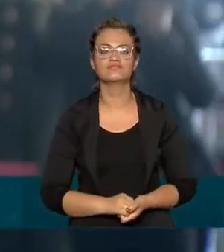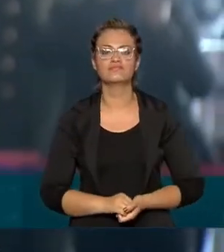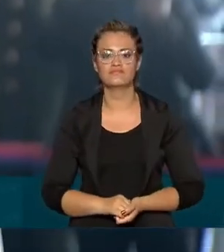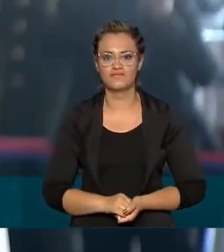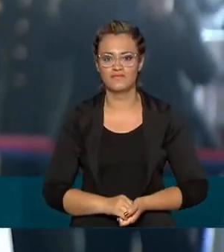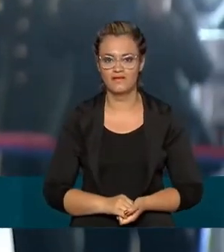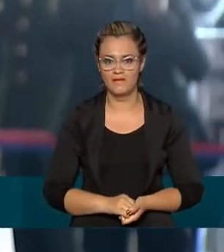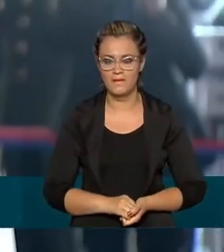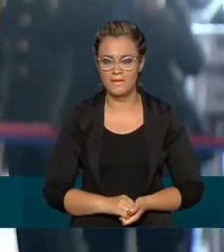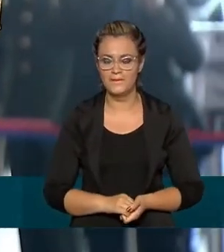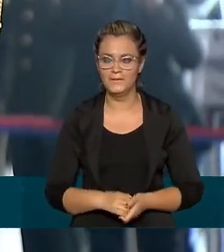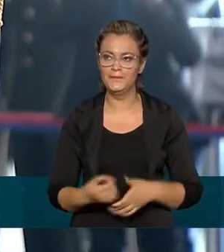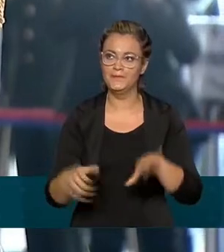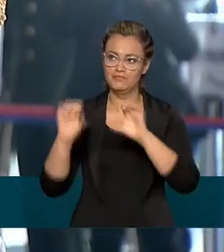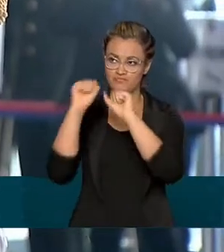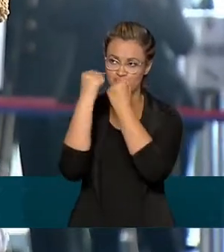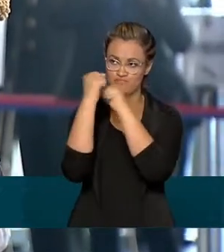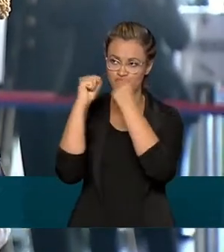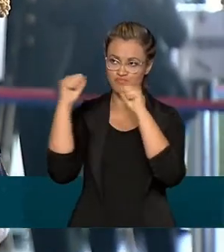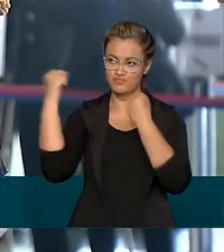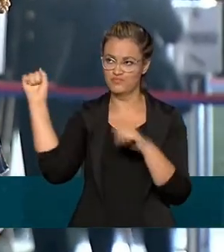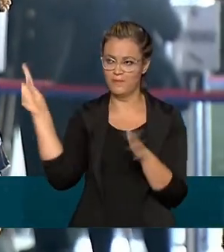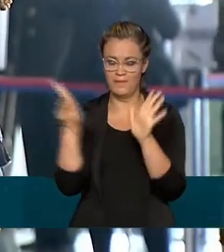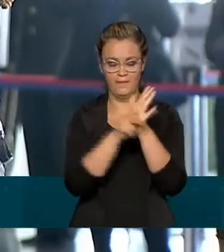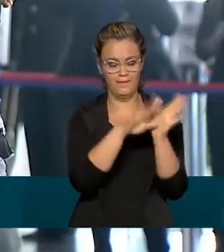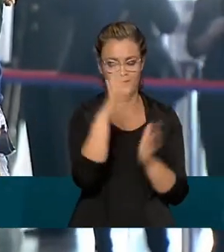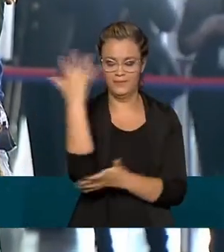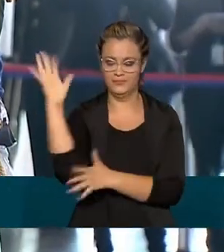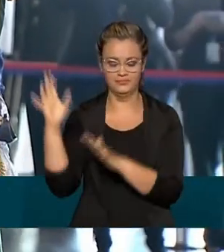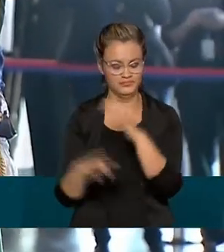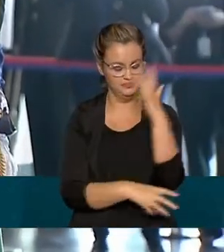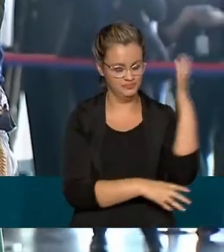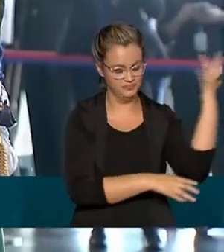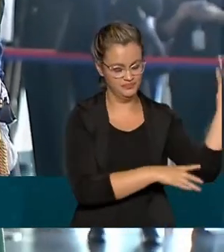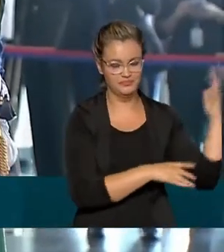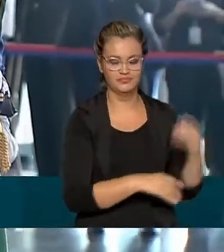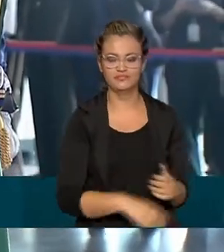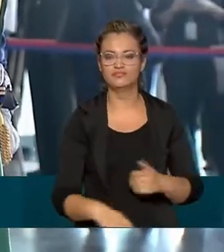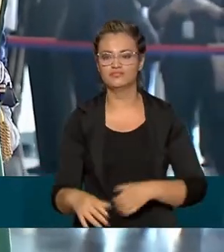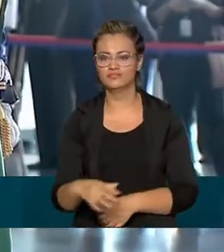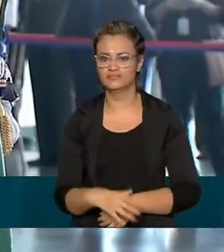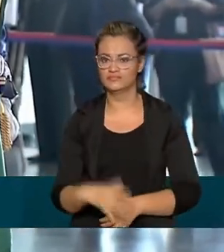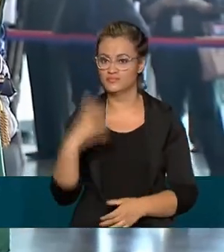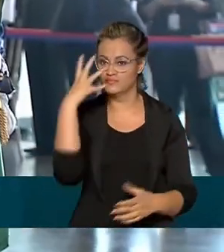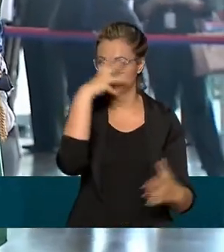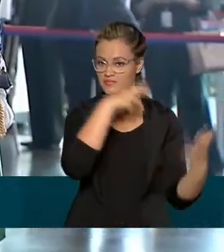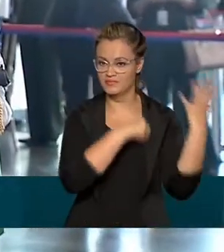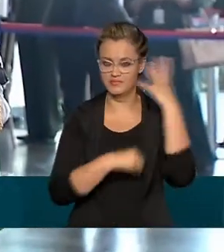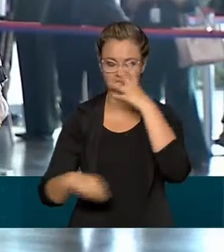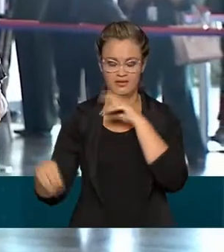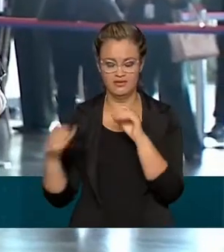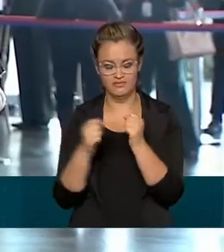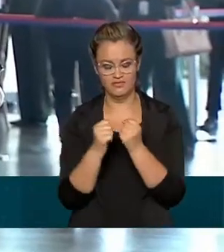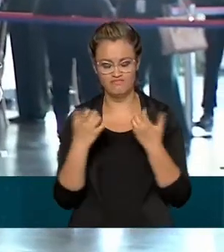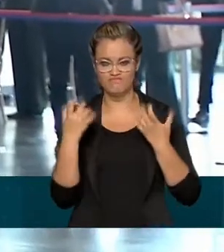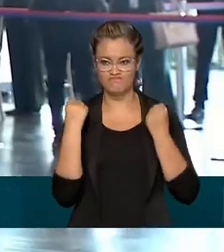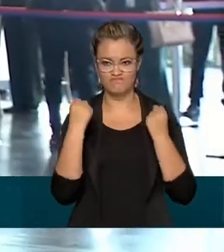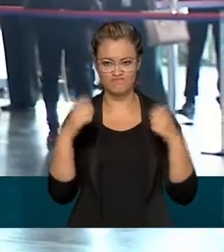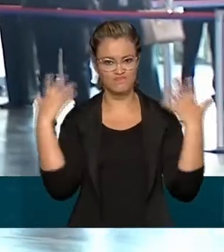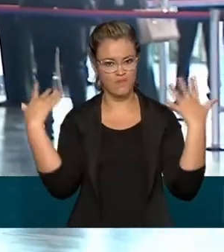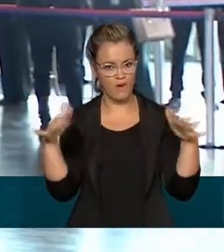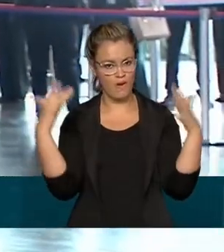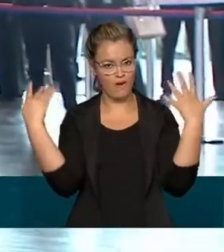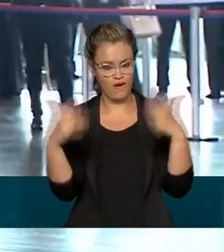cruzeiro resplandece. Gigante pela própria natureza, és bela, és